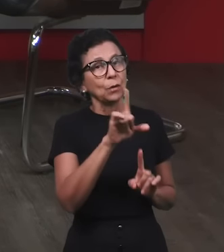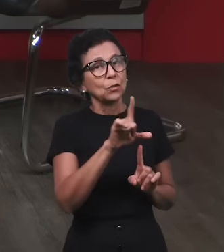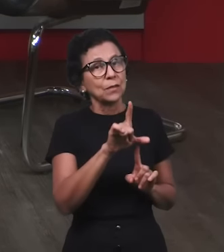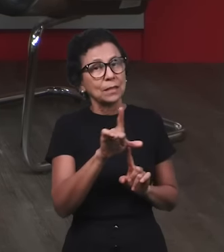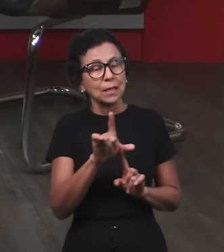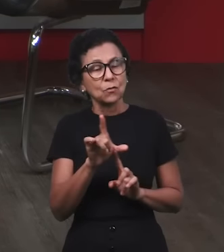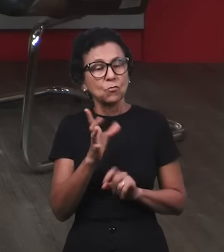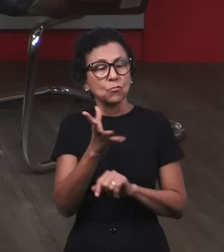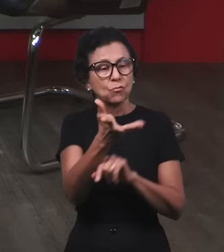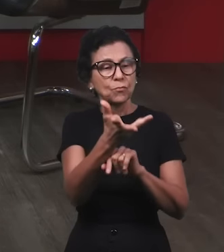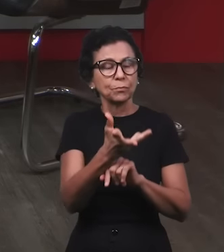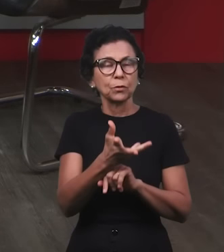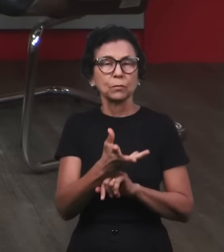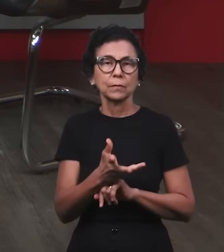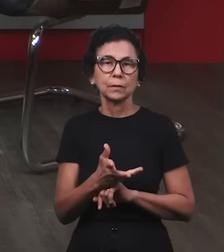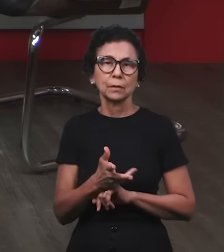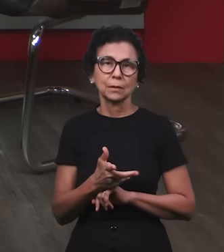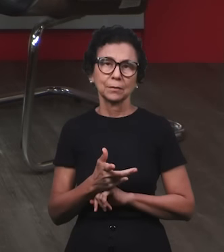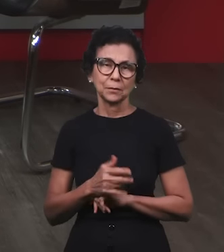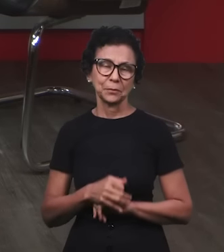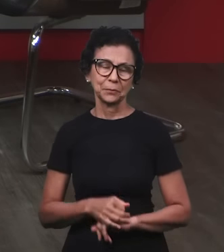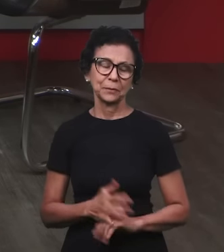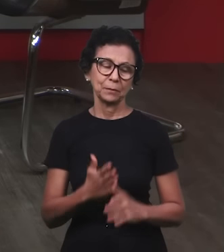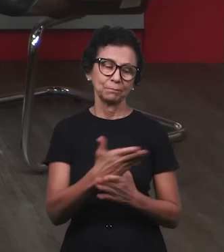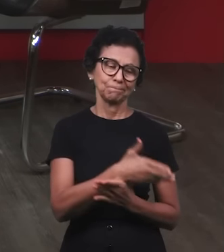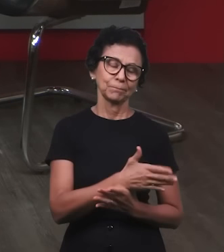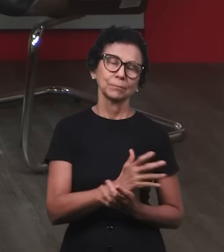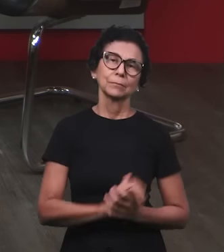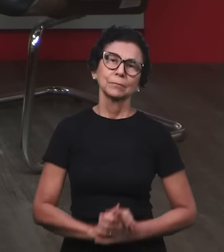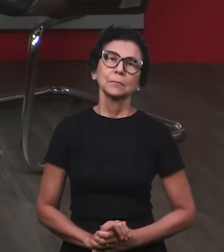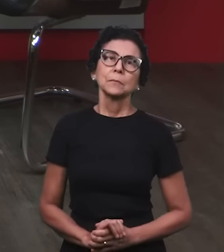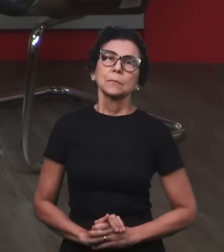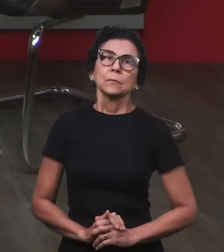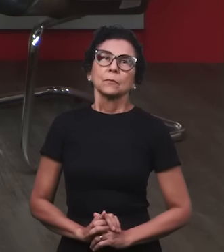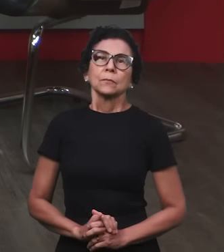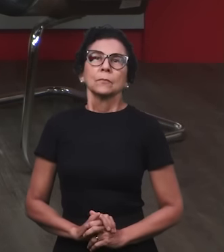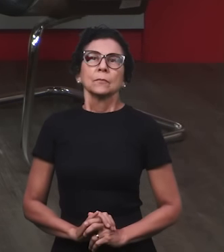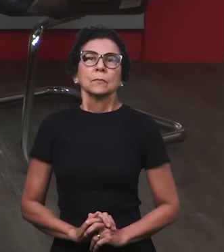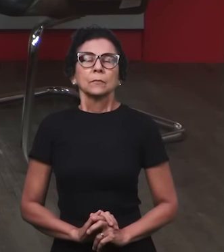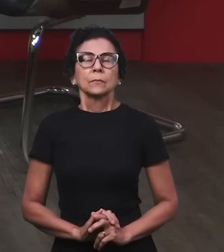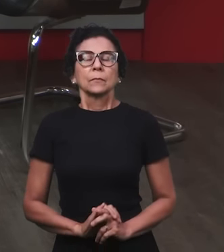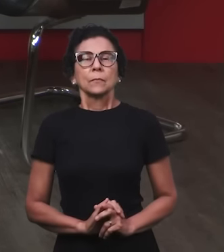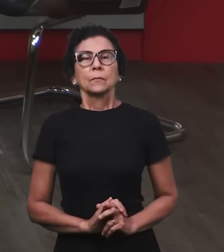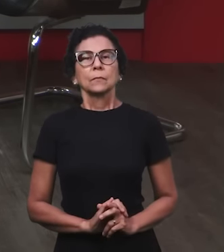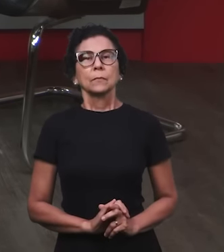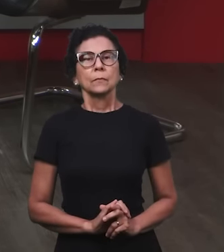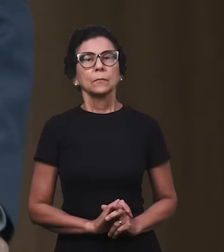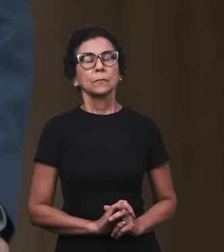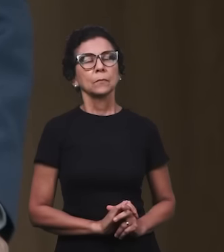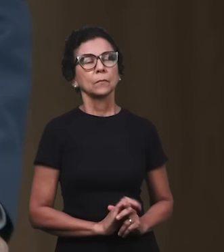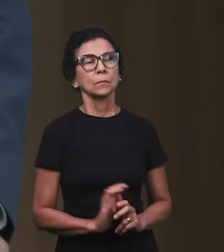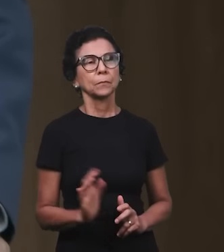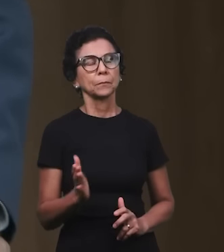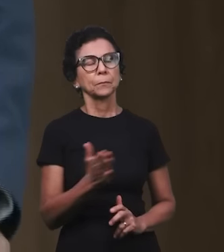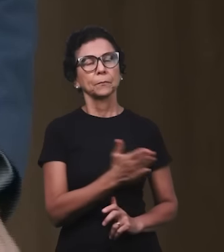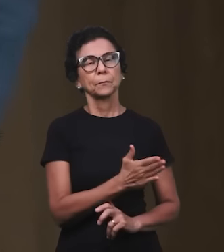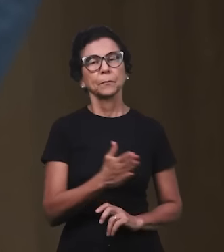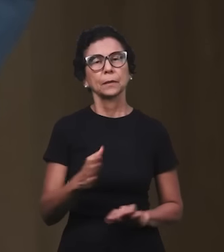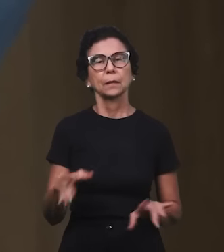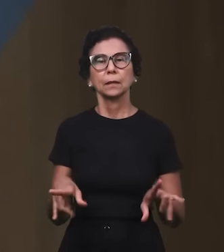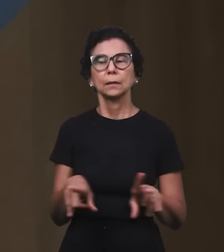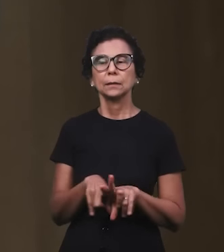falou para ele. Falou para ele. É interessante. Essas colocações no Velho Testamento... Agora,